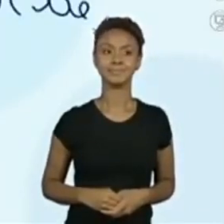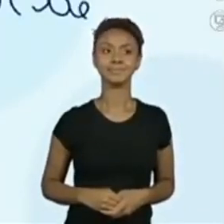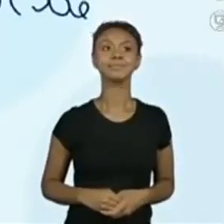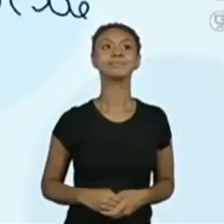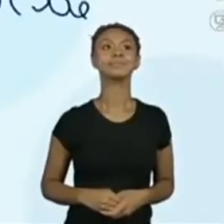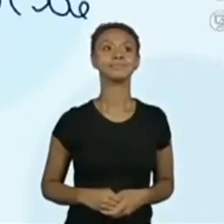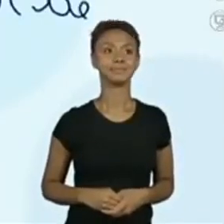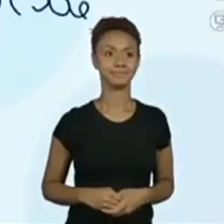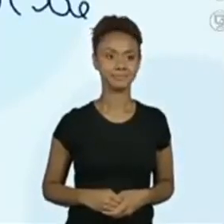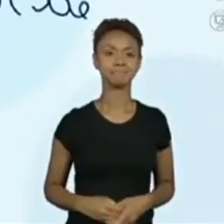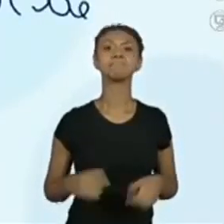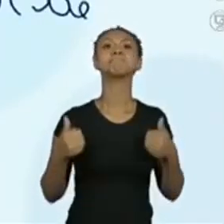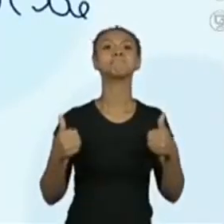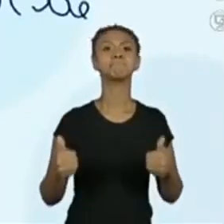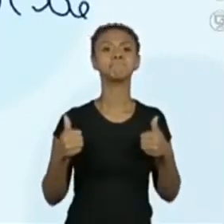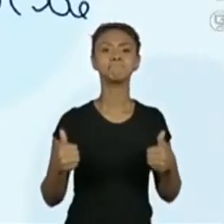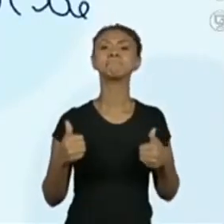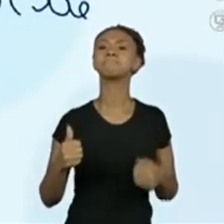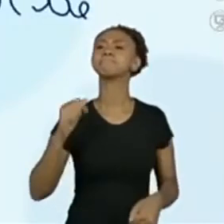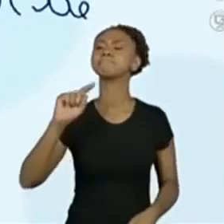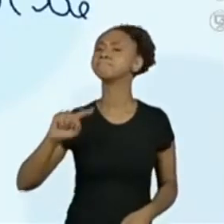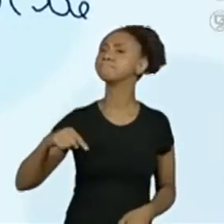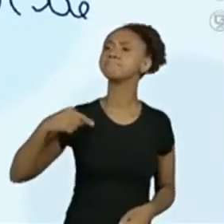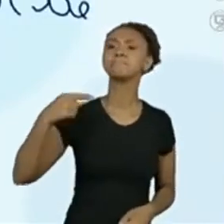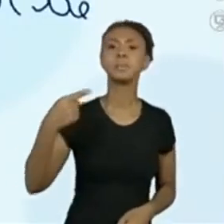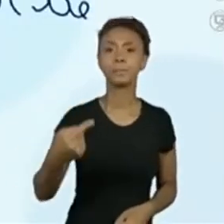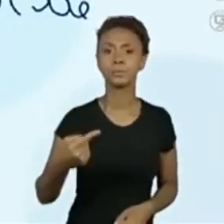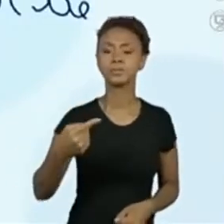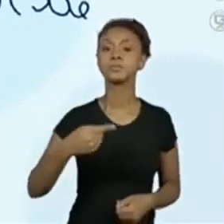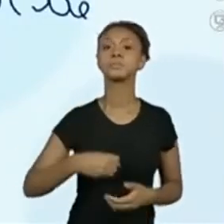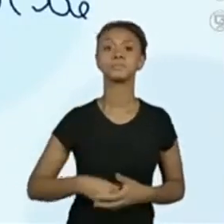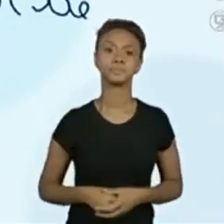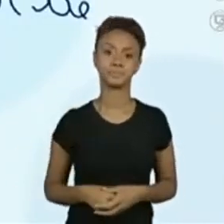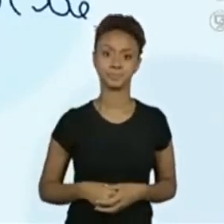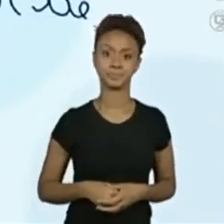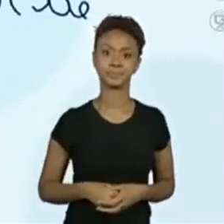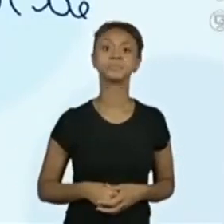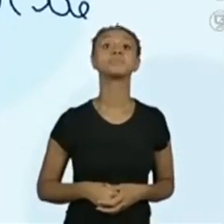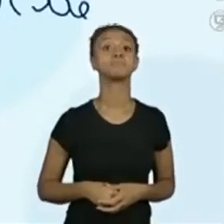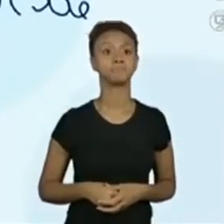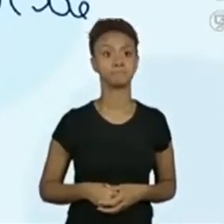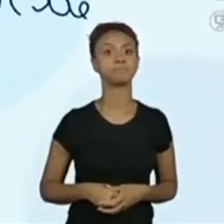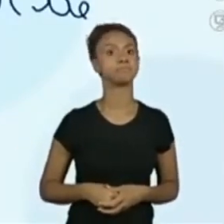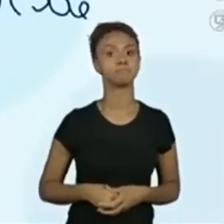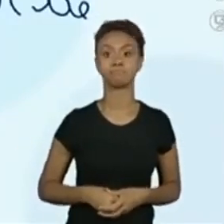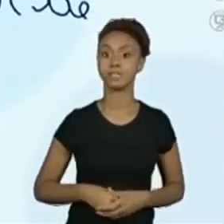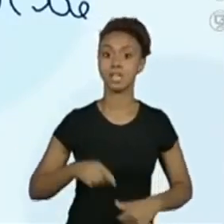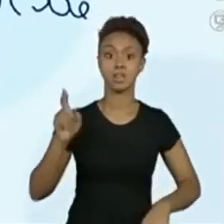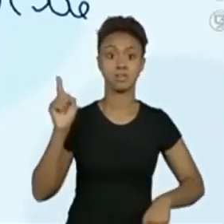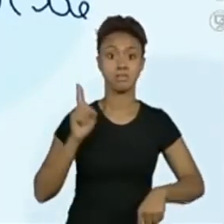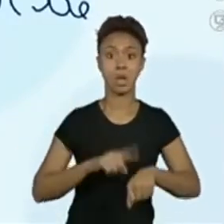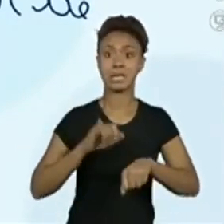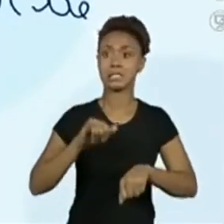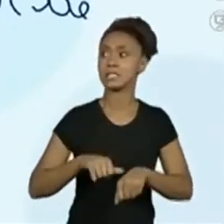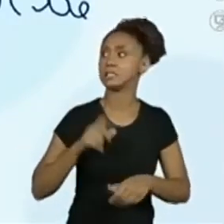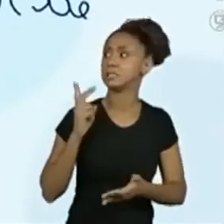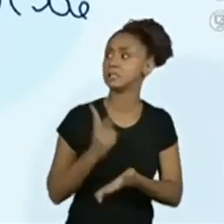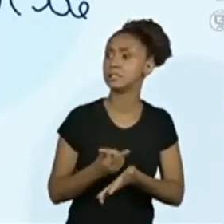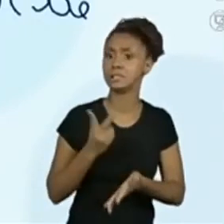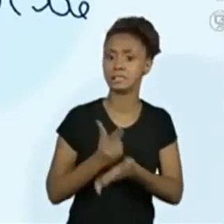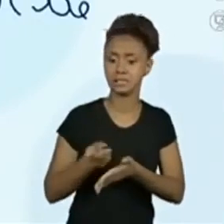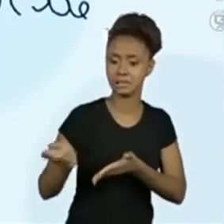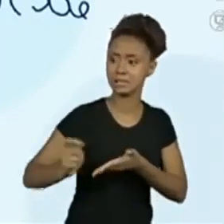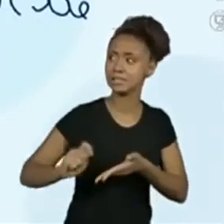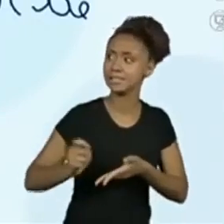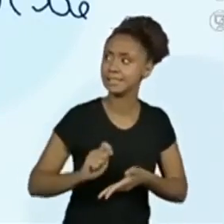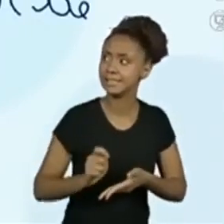Gritamos stop. O que, que aconteceu depois? Tem que parar de escrever quando ouvir stop.